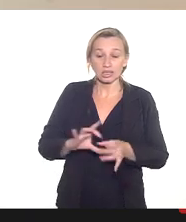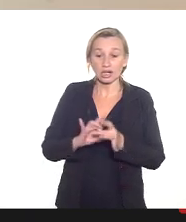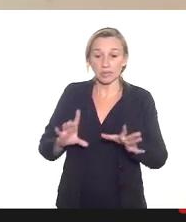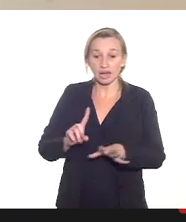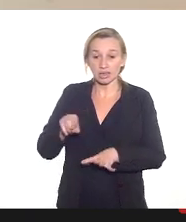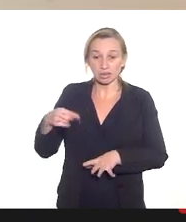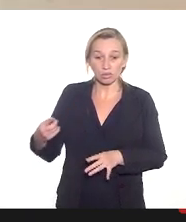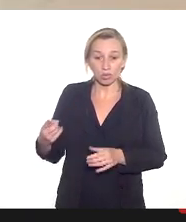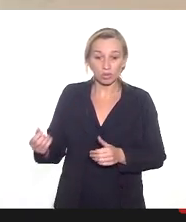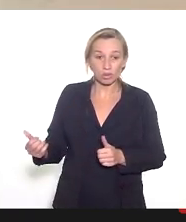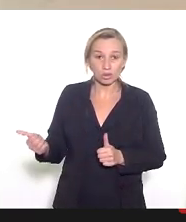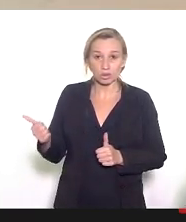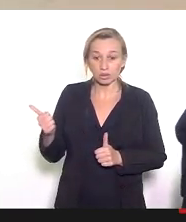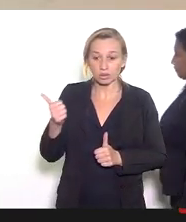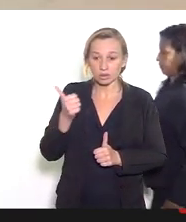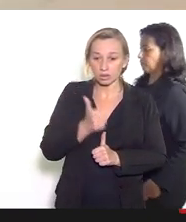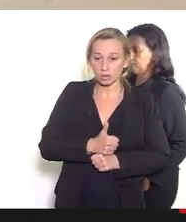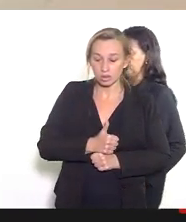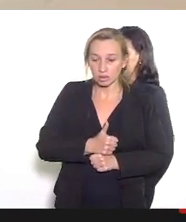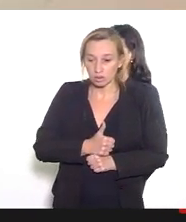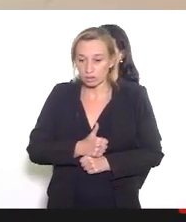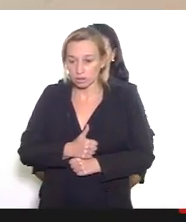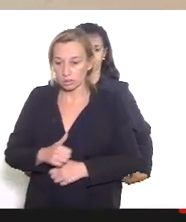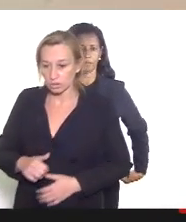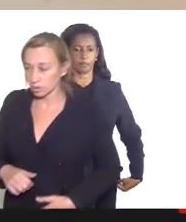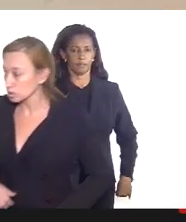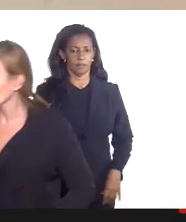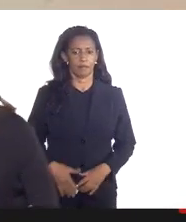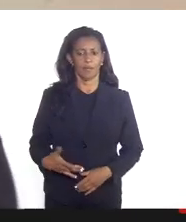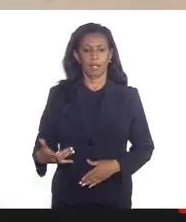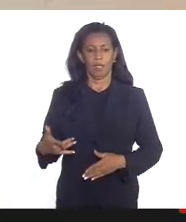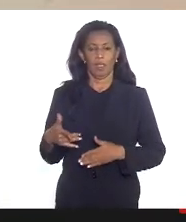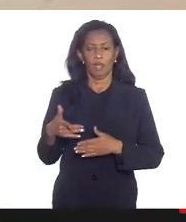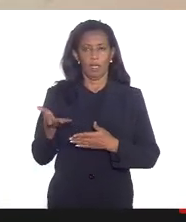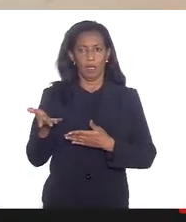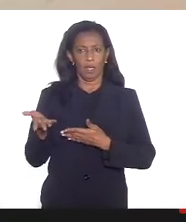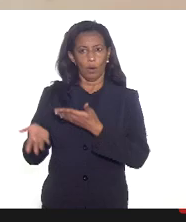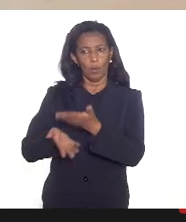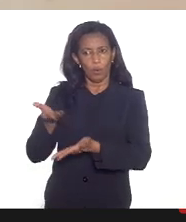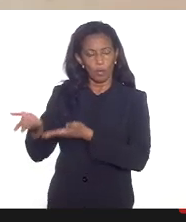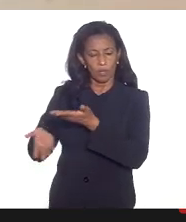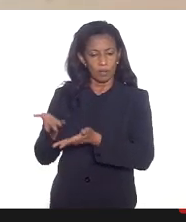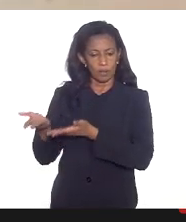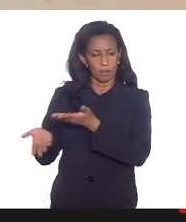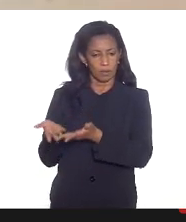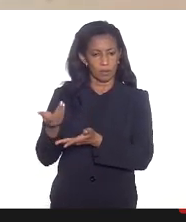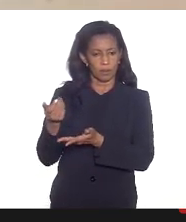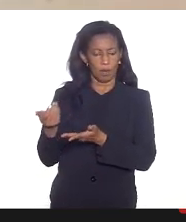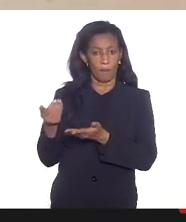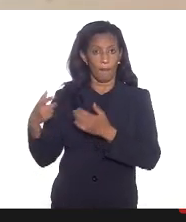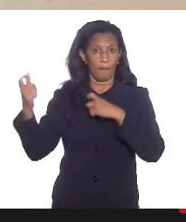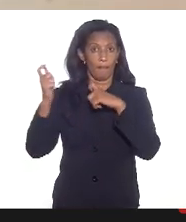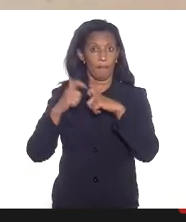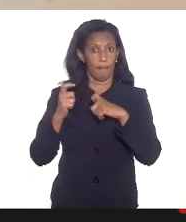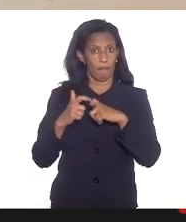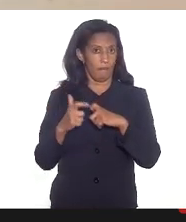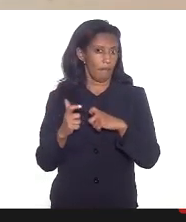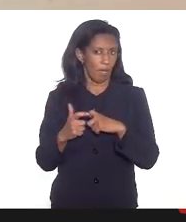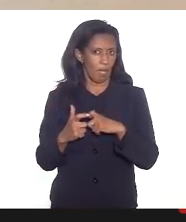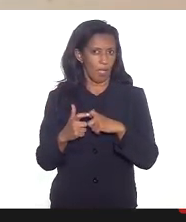deliberação é que seguiria minimamente a questão da orientação da médica né